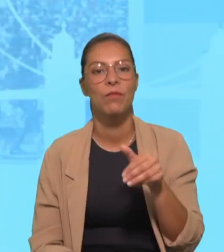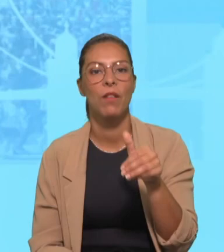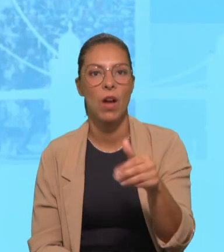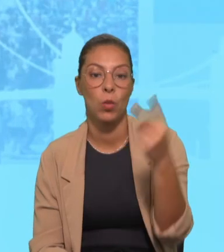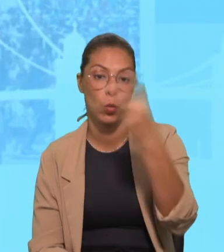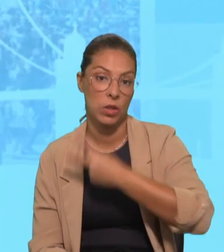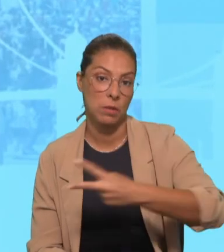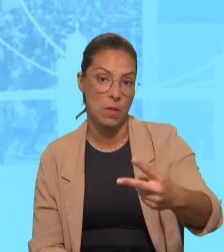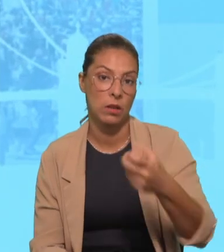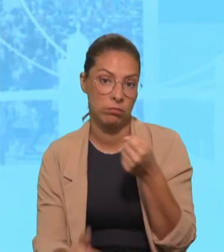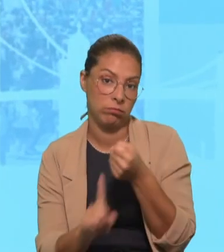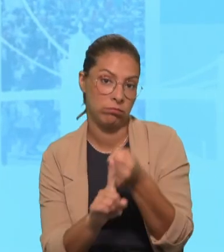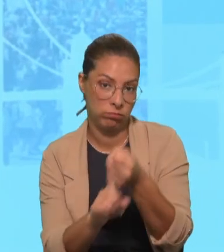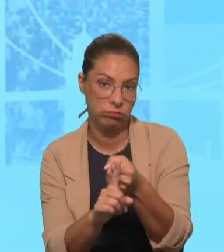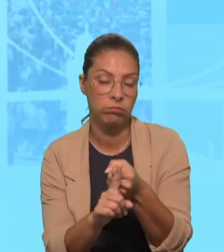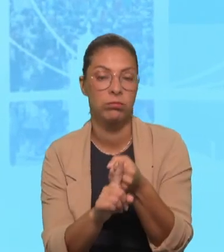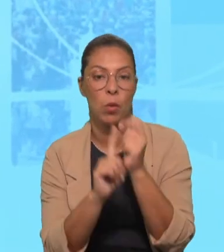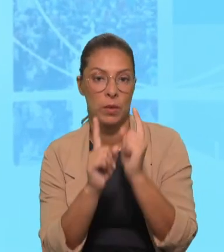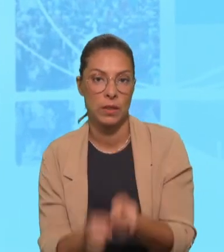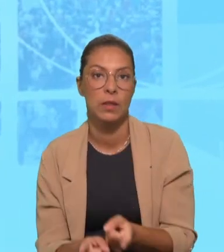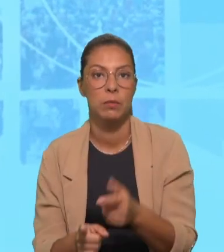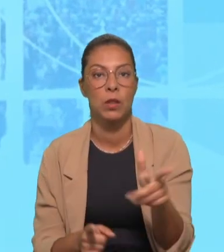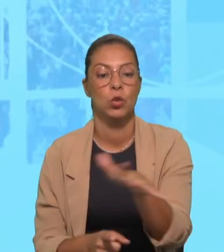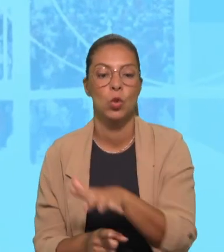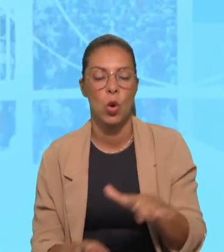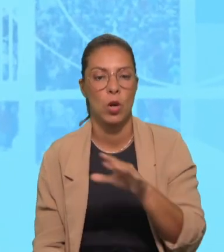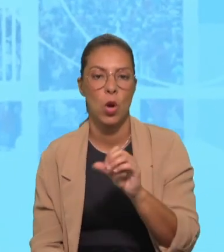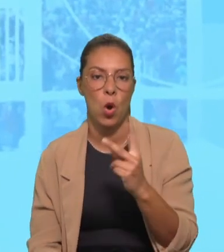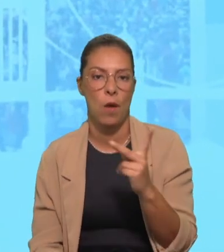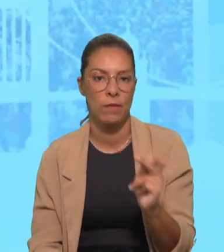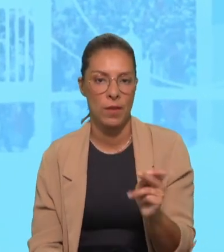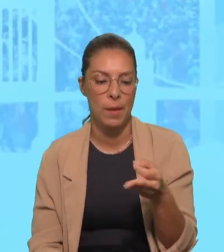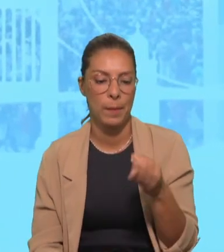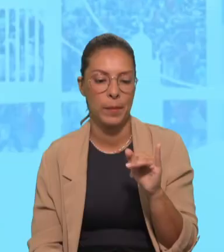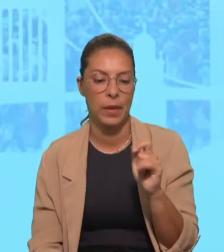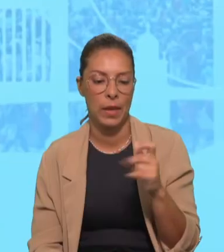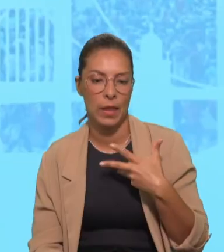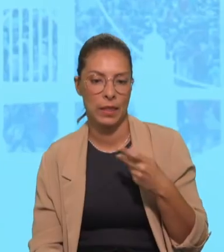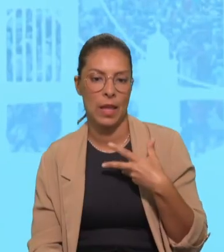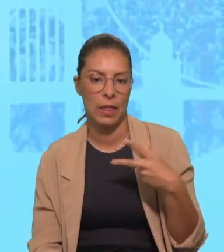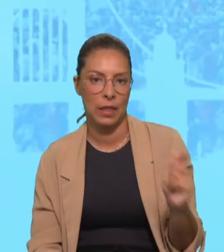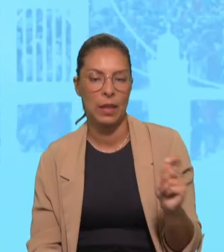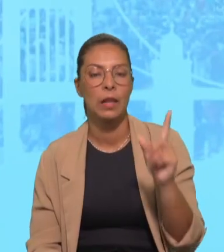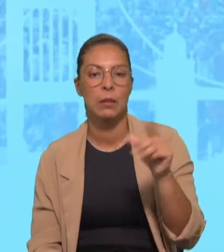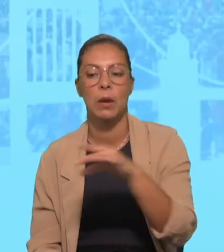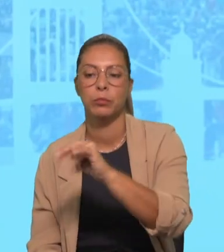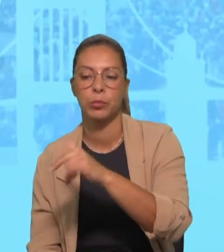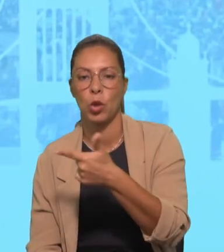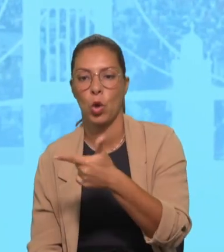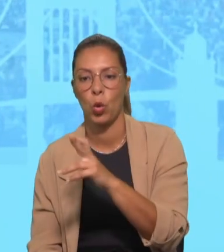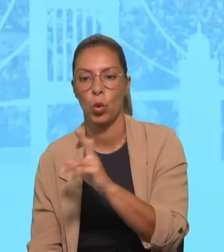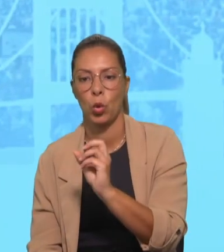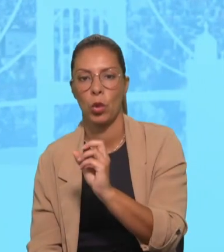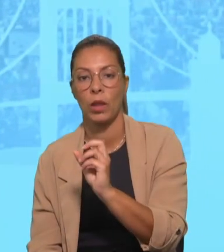semanas missionárias que vão iniciar, concretamente na Cova da Piedade, já aqui falámos, e também em Trevões, penso ser esta a